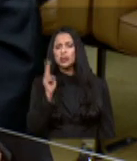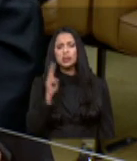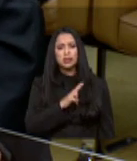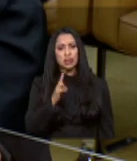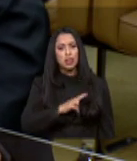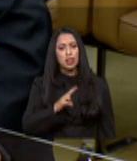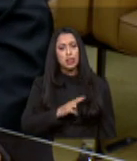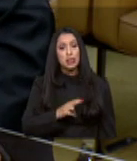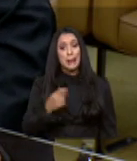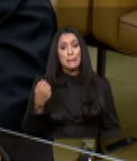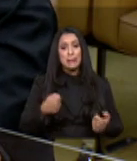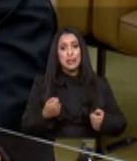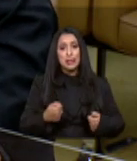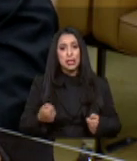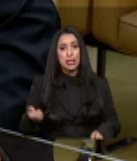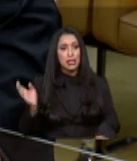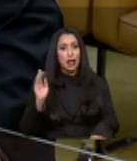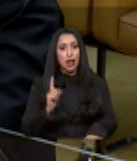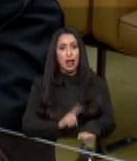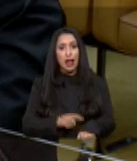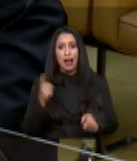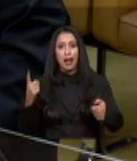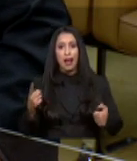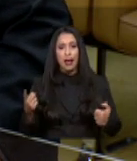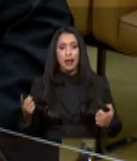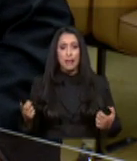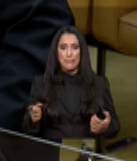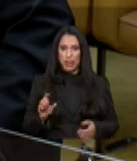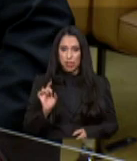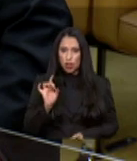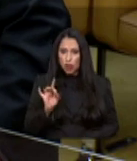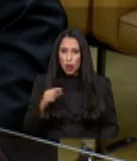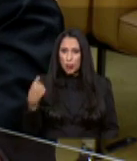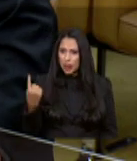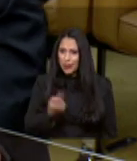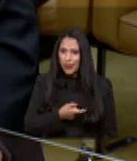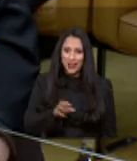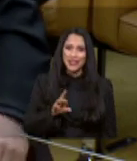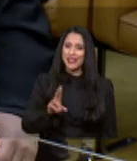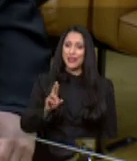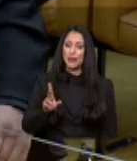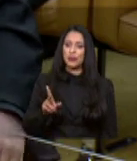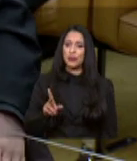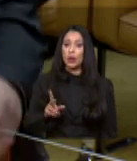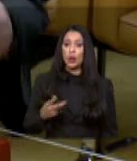ser imediata, mas ela não é só para nós. Os efeitos